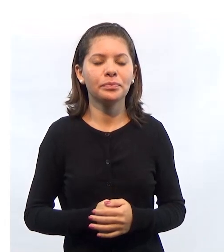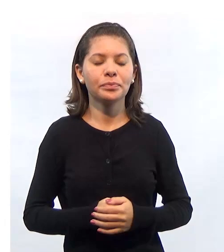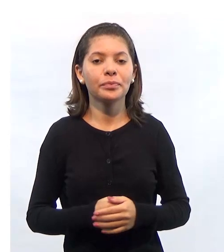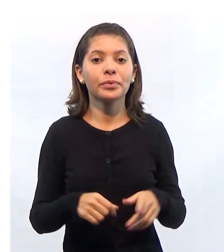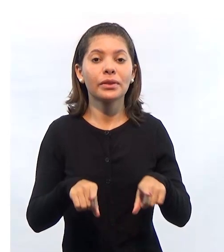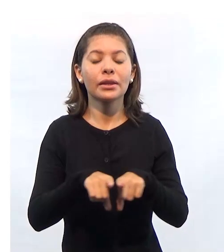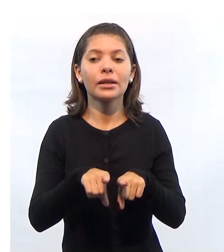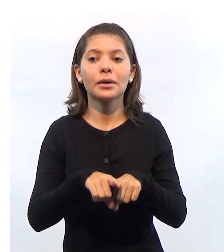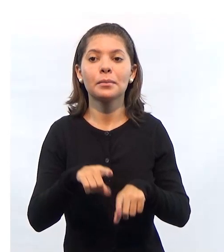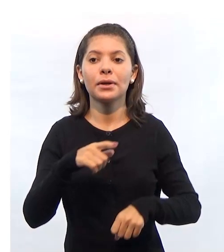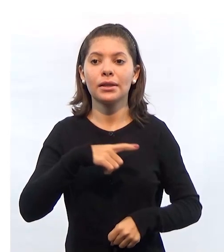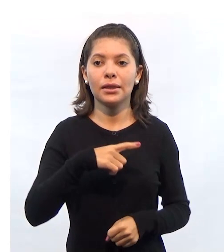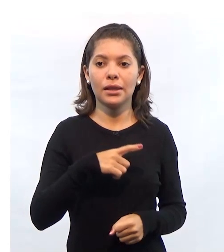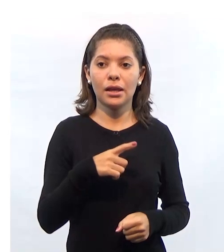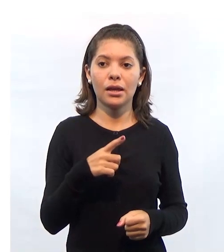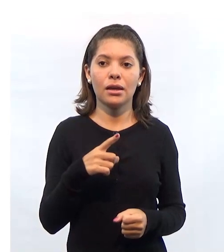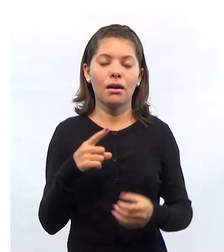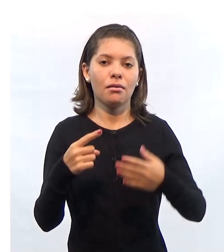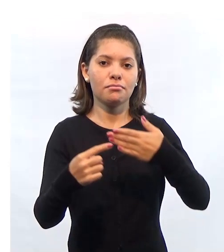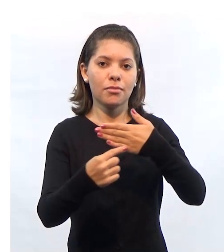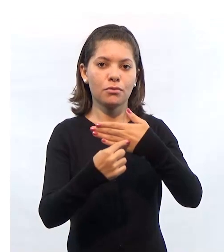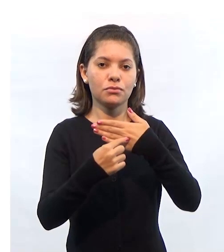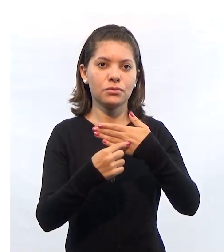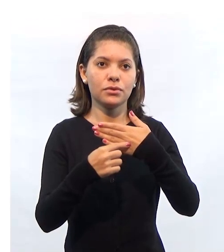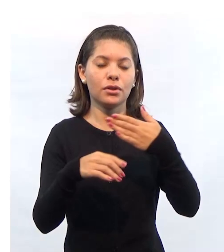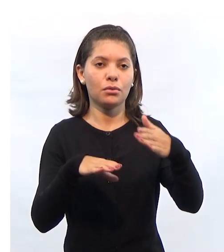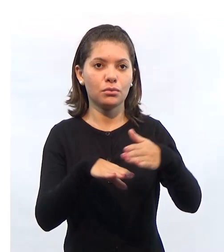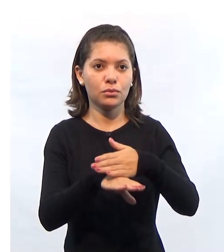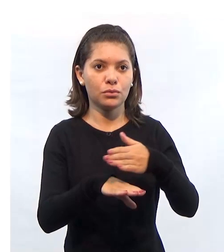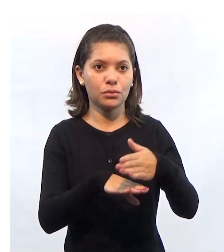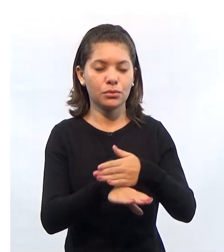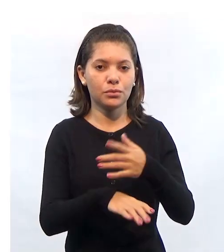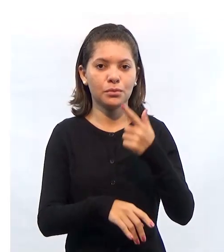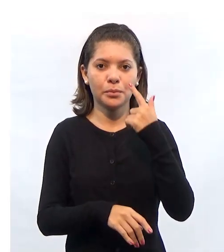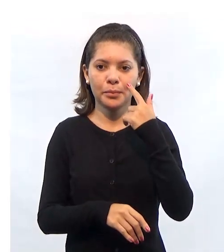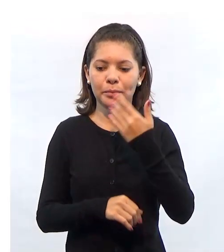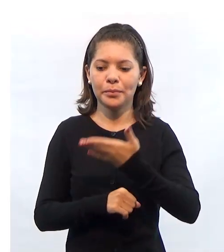Nós temos também um estoque com função especulativa.